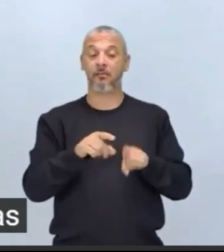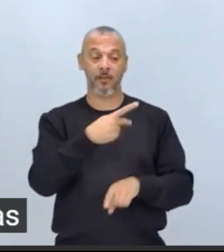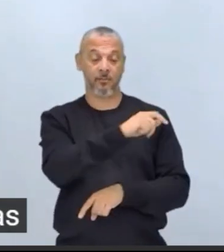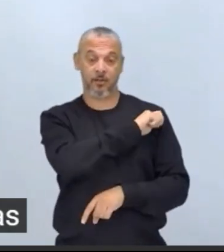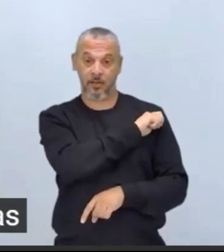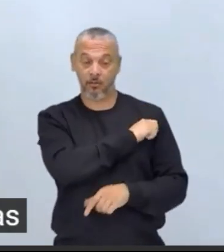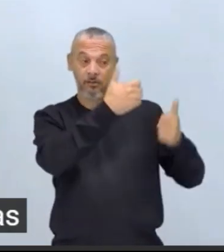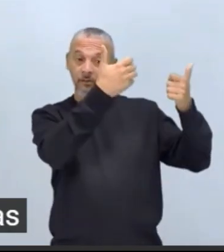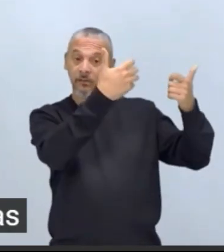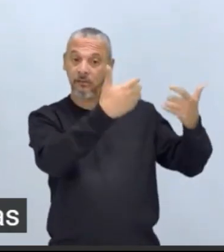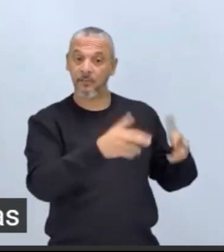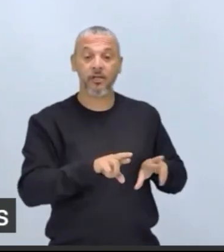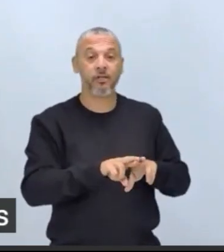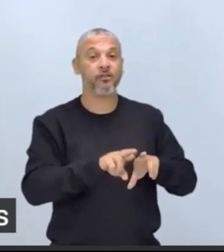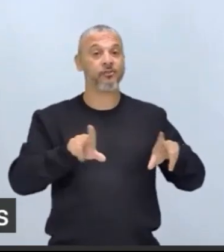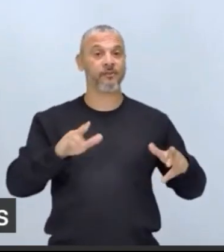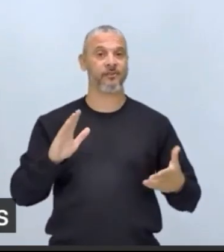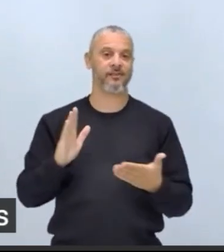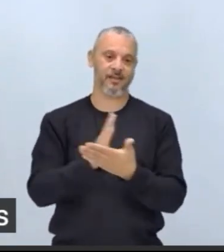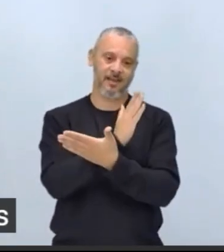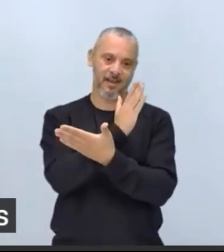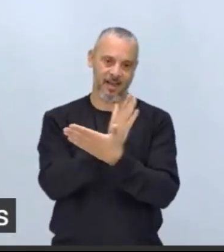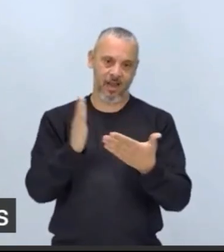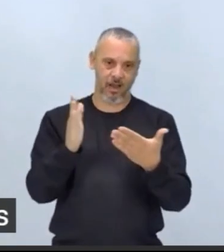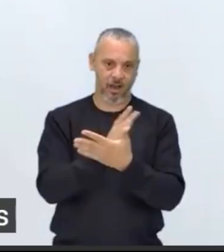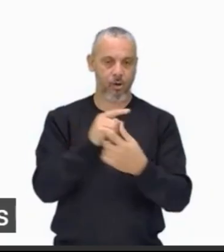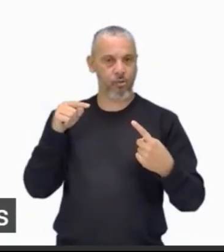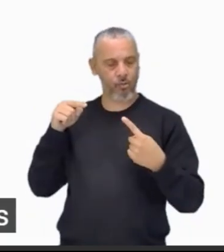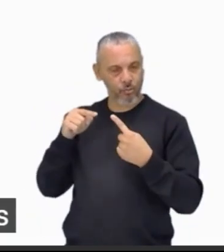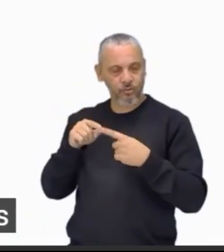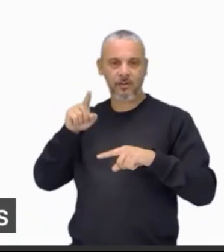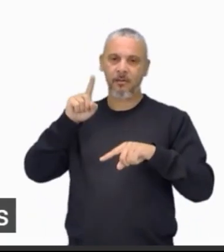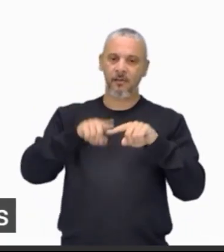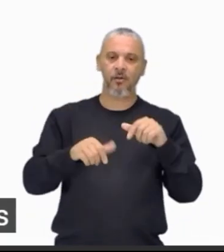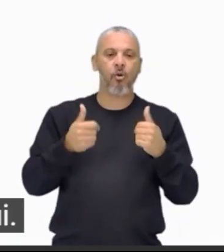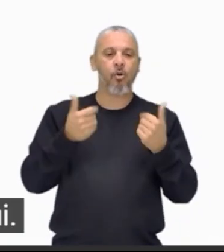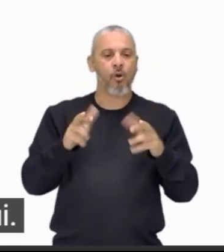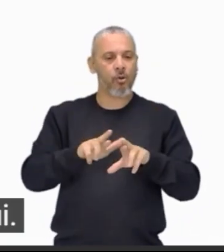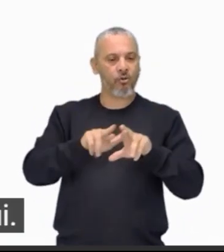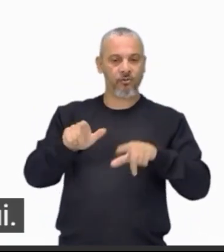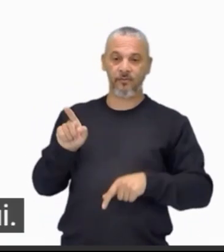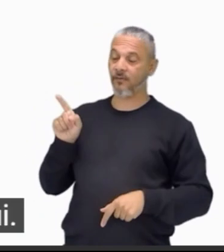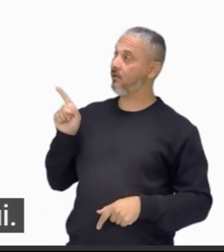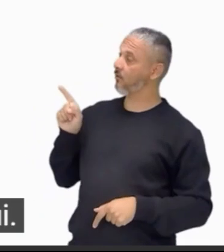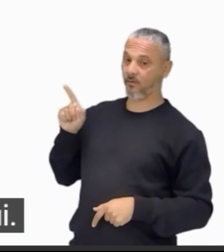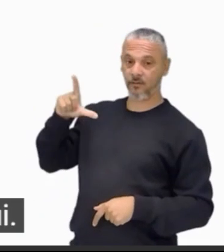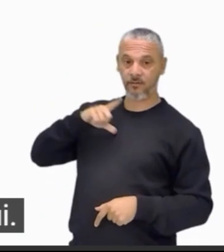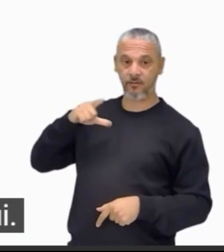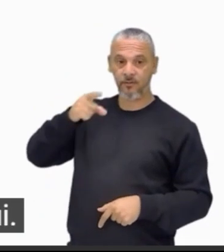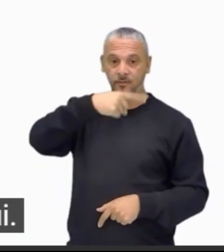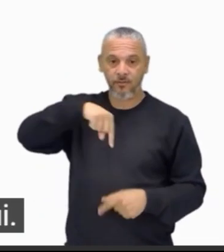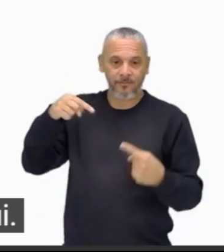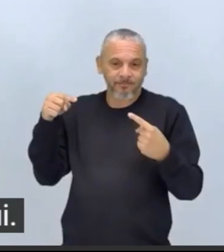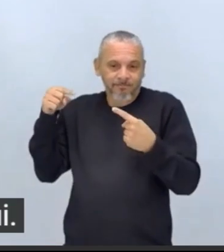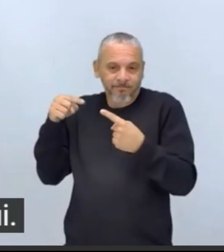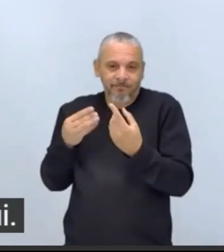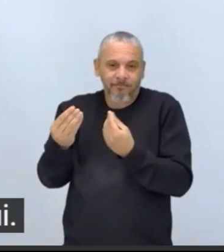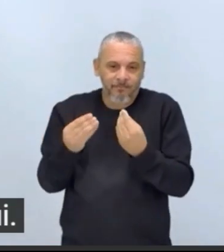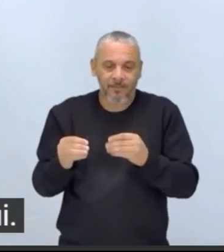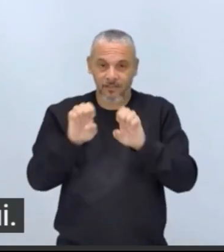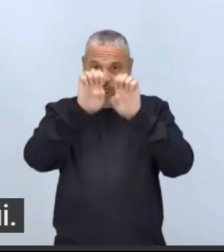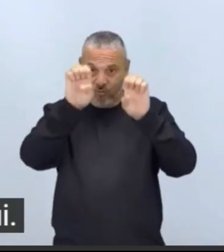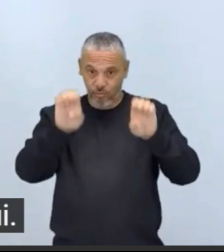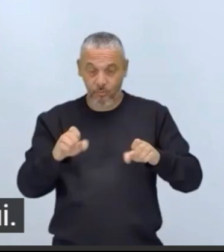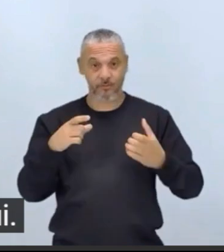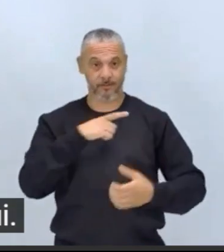alunos algumas diferenças entre certos tipos de equipamento e quais são as partes em si da estrutura